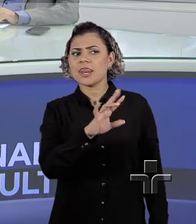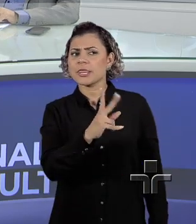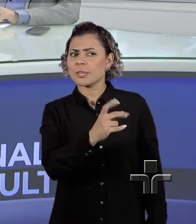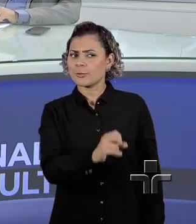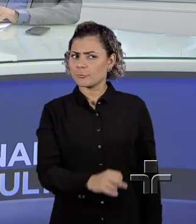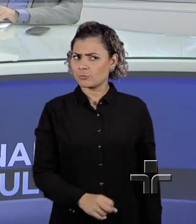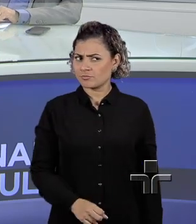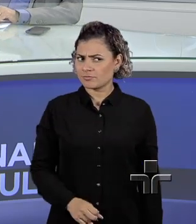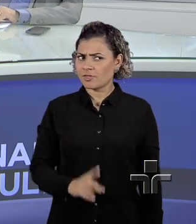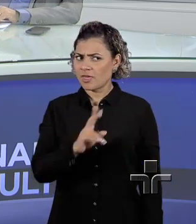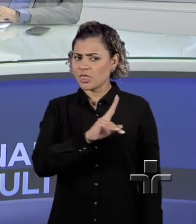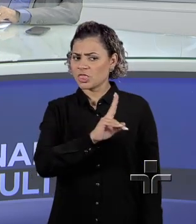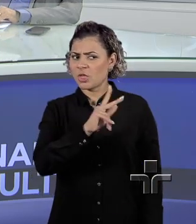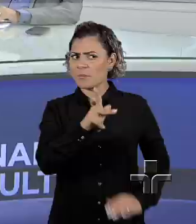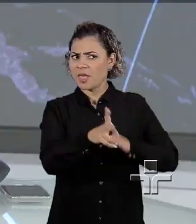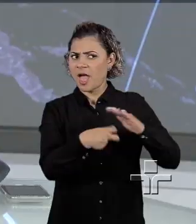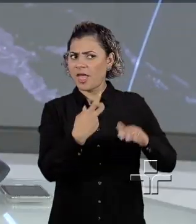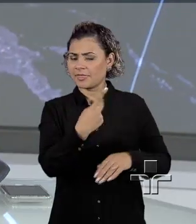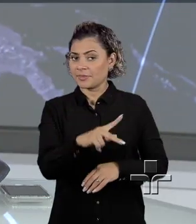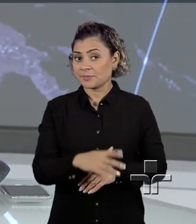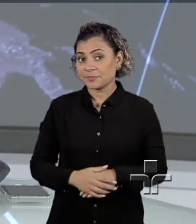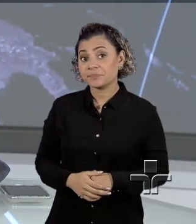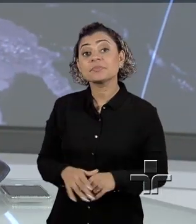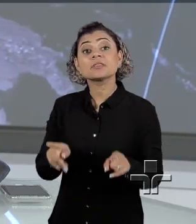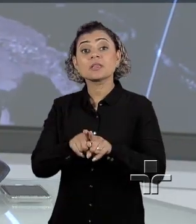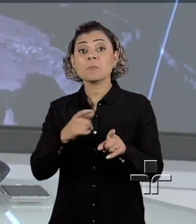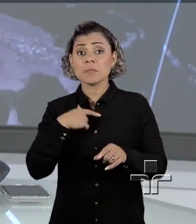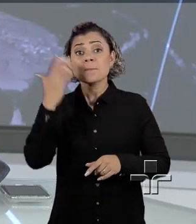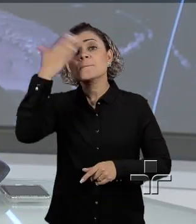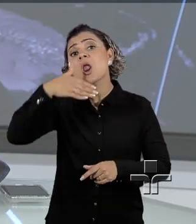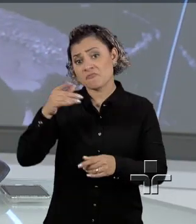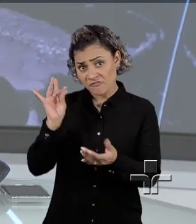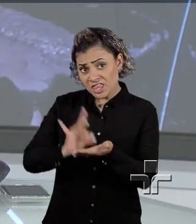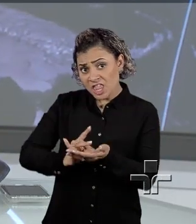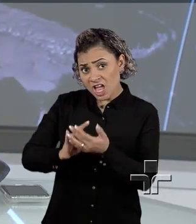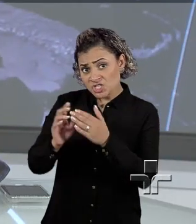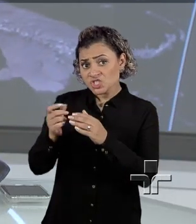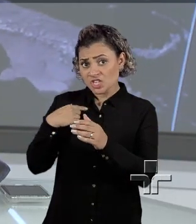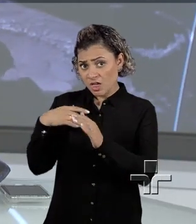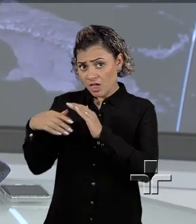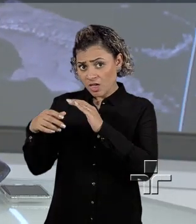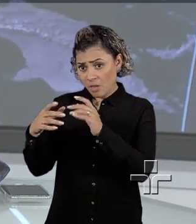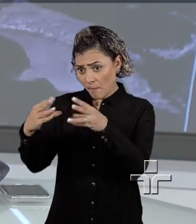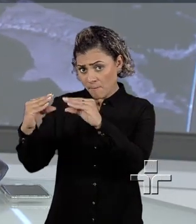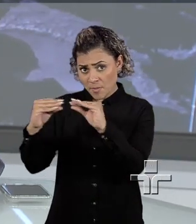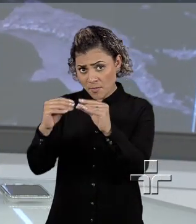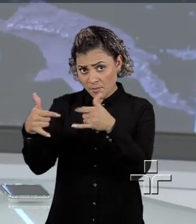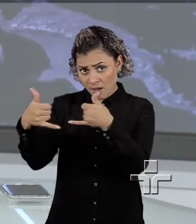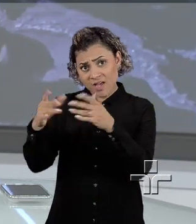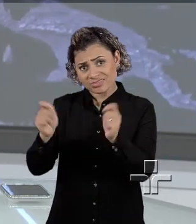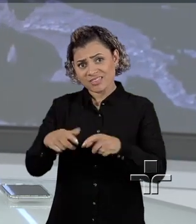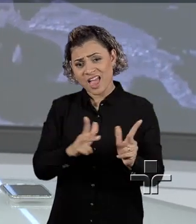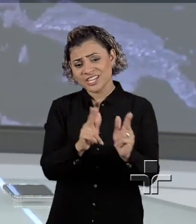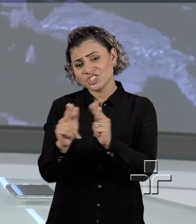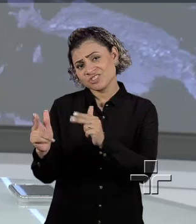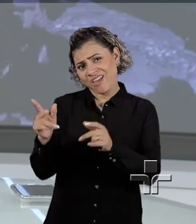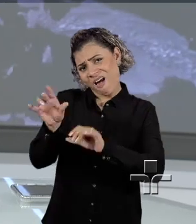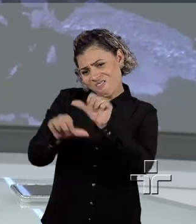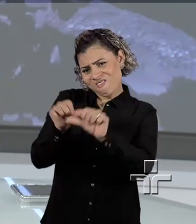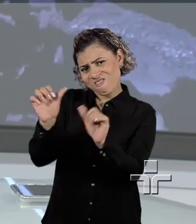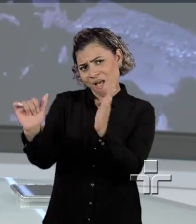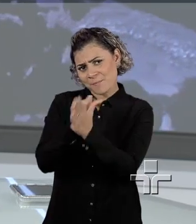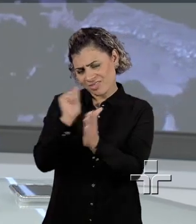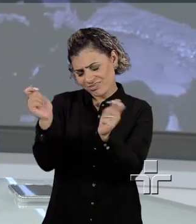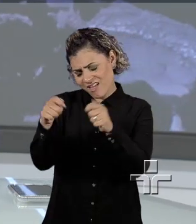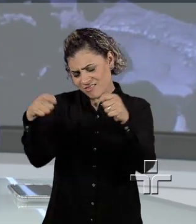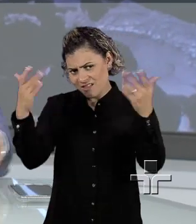Berto. Quem prova que essas mensagens são verdadeiras? Tudo hoje pode ser manipulado e editado. Uma pesquisa